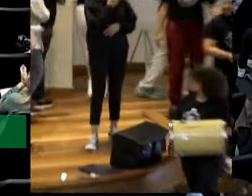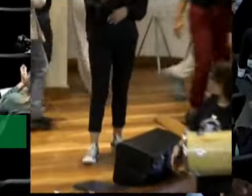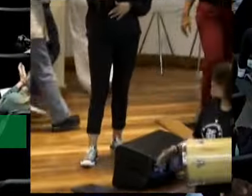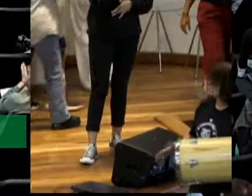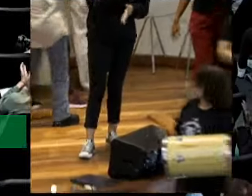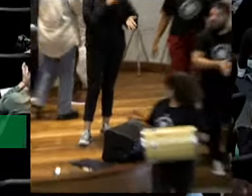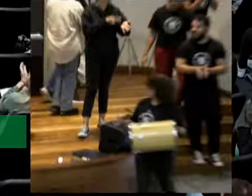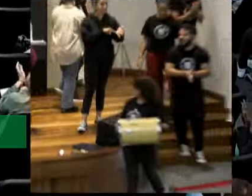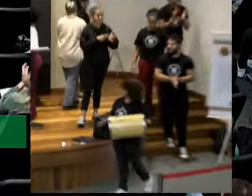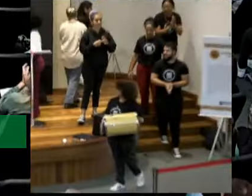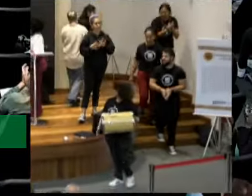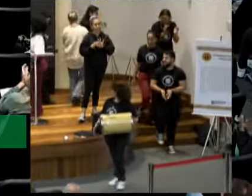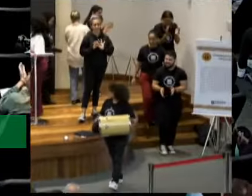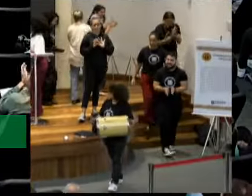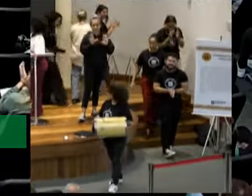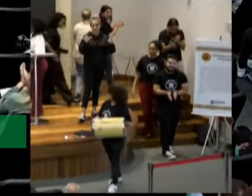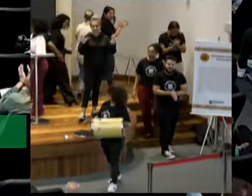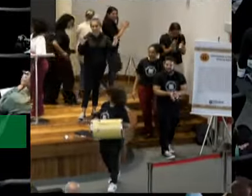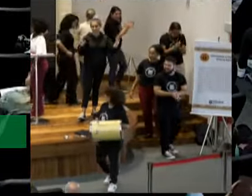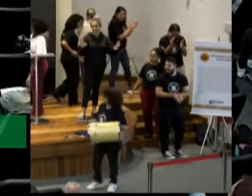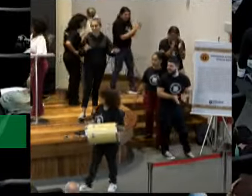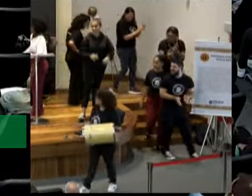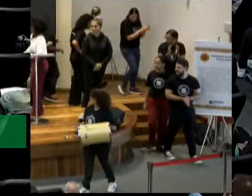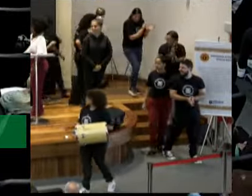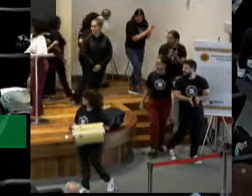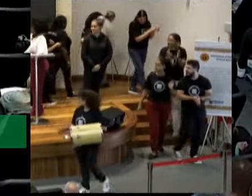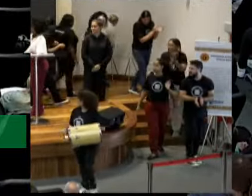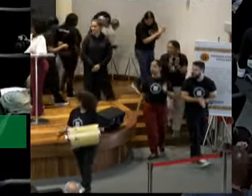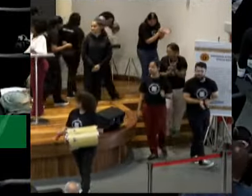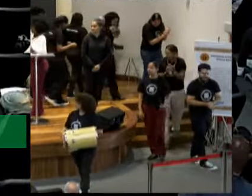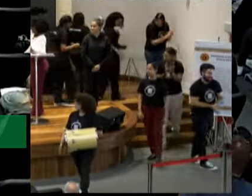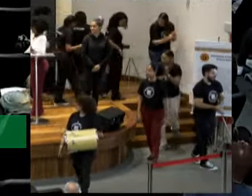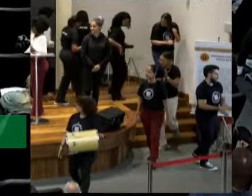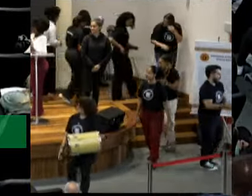Negro é a raiz da liberdade.